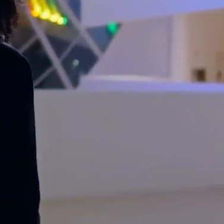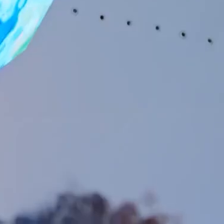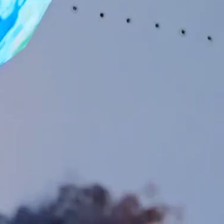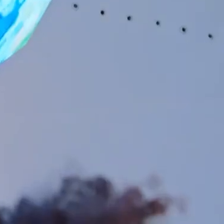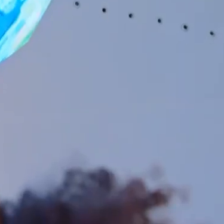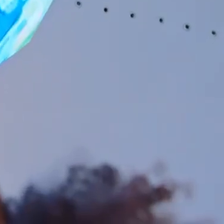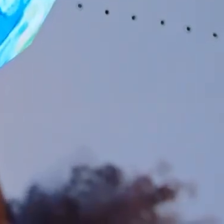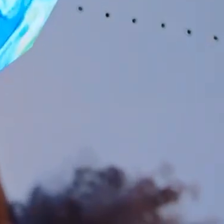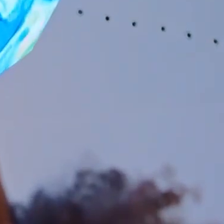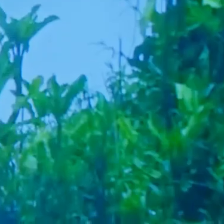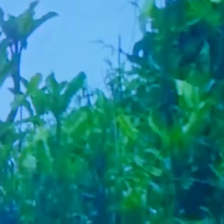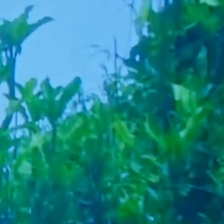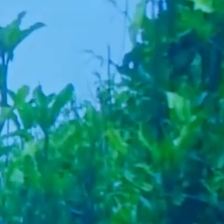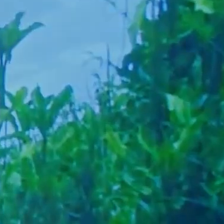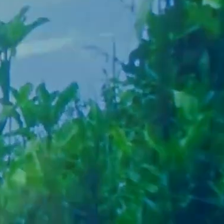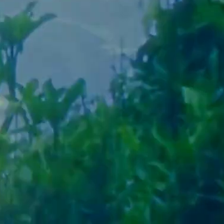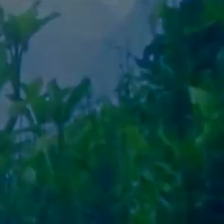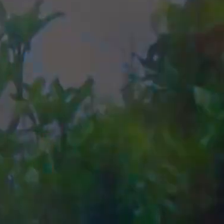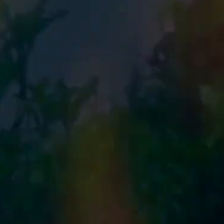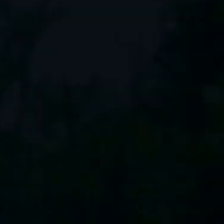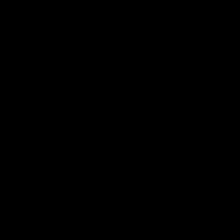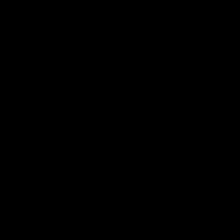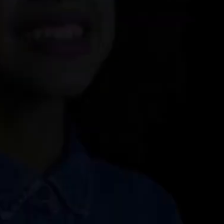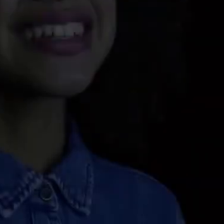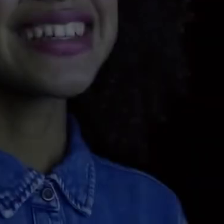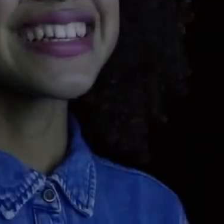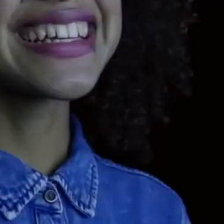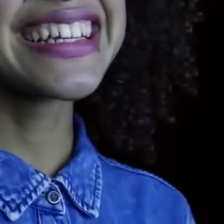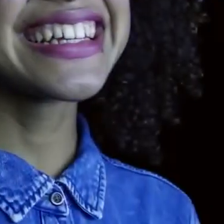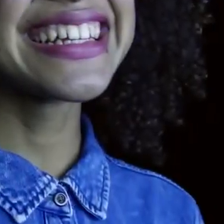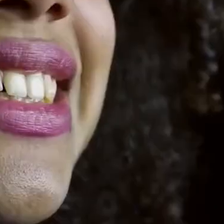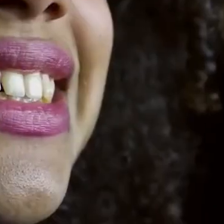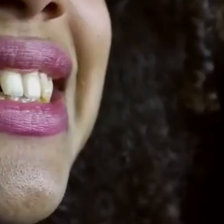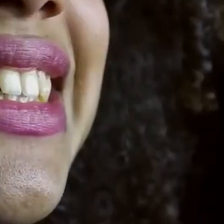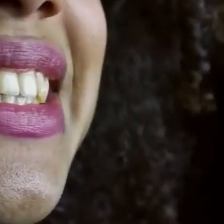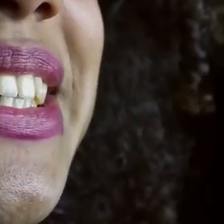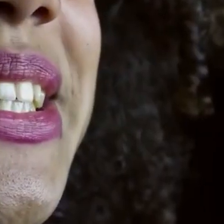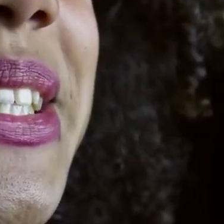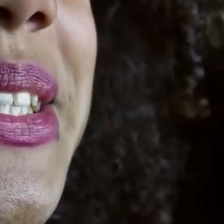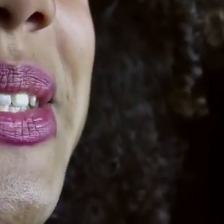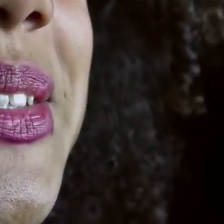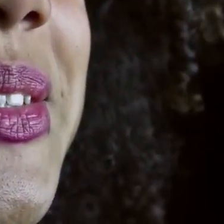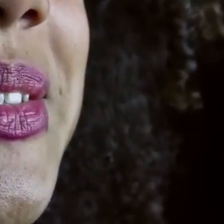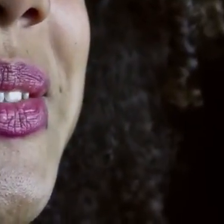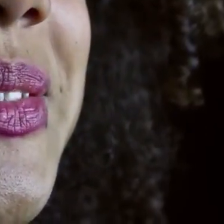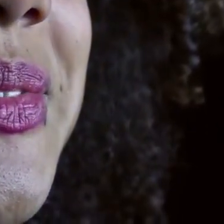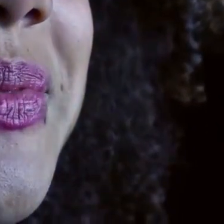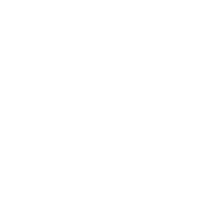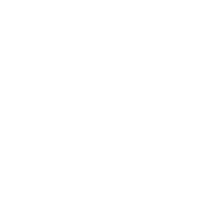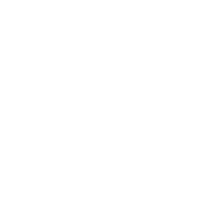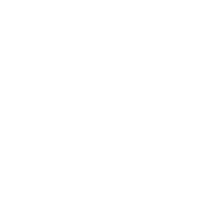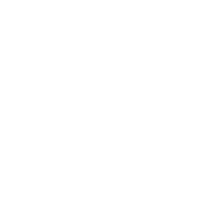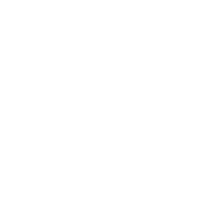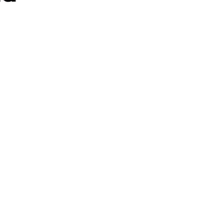ao lado da praia, ao redor do museu e dentro do museu. Também há imagens de diferentes ângulos do Museu do Amanhã. O